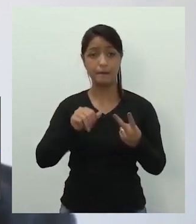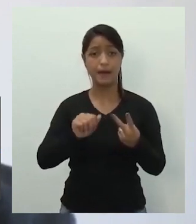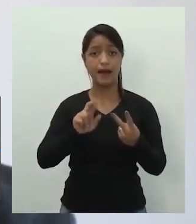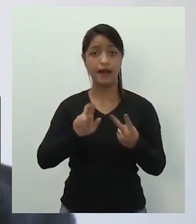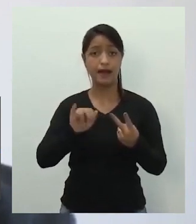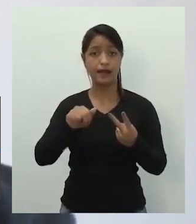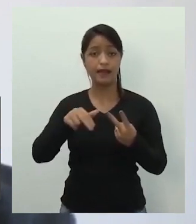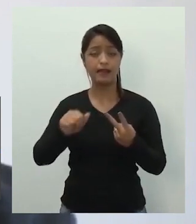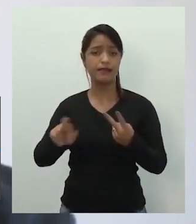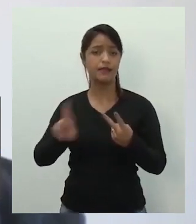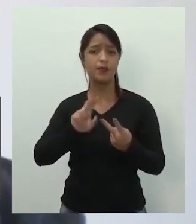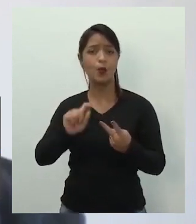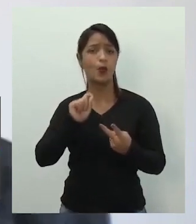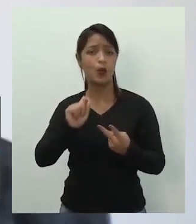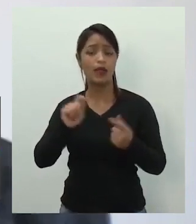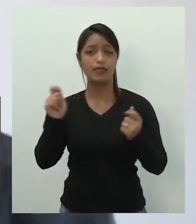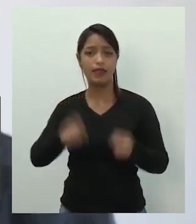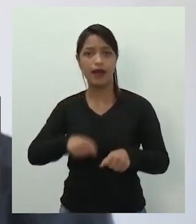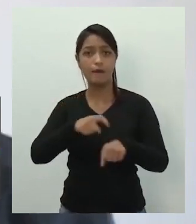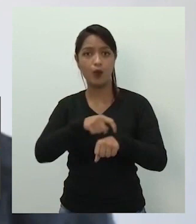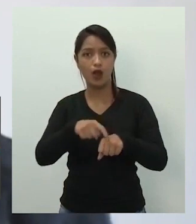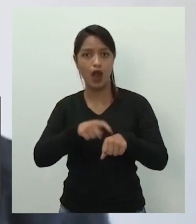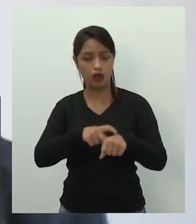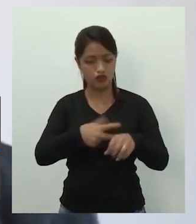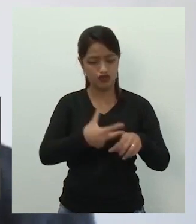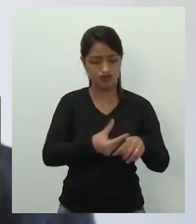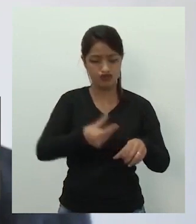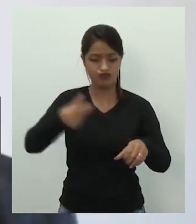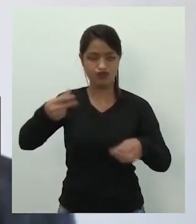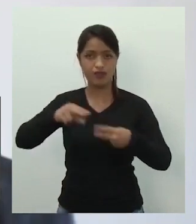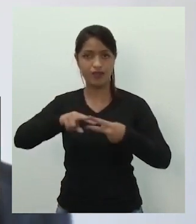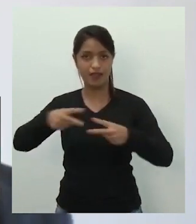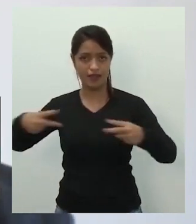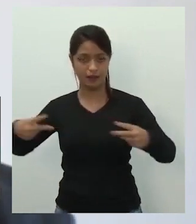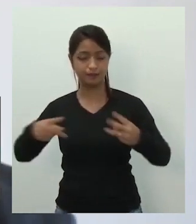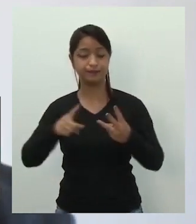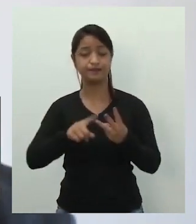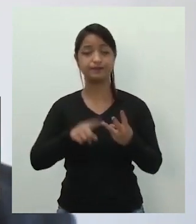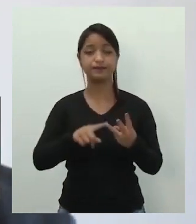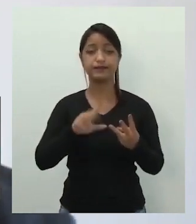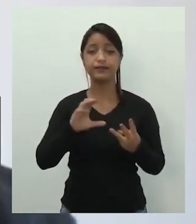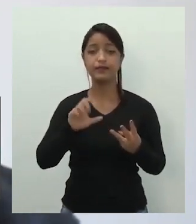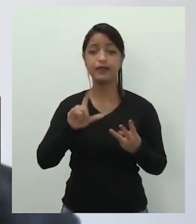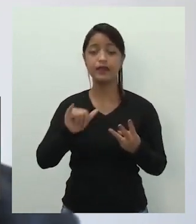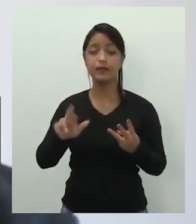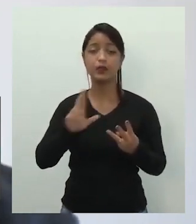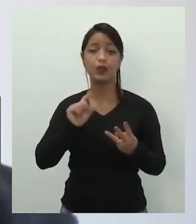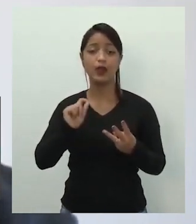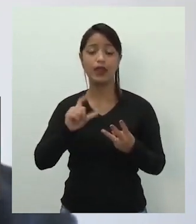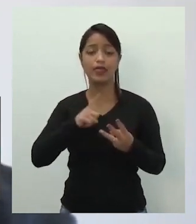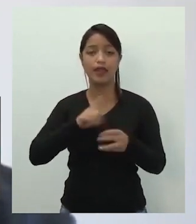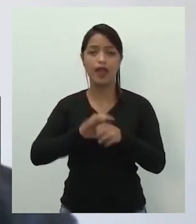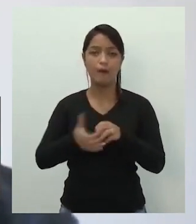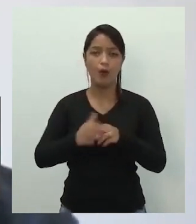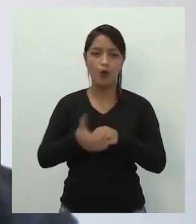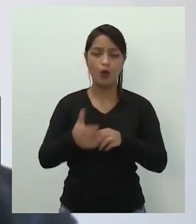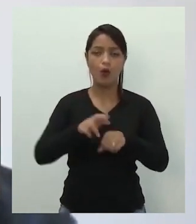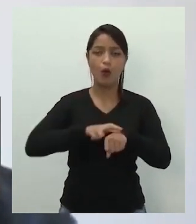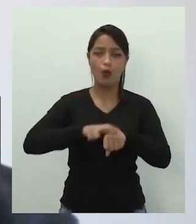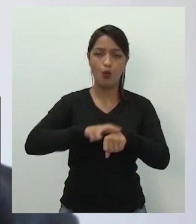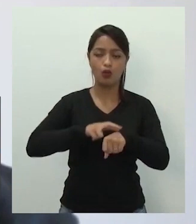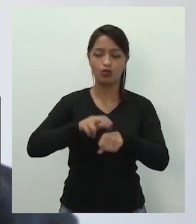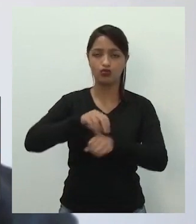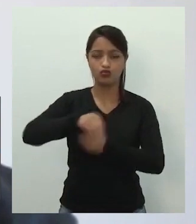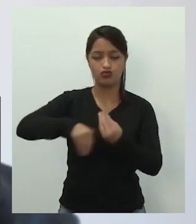DNA de morango. Professora Célia, suco de repolho roxo. Professora Luciana, vinagre e